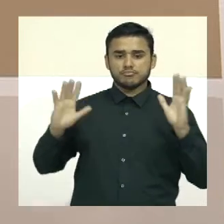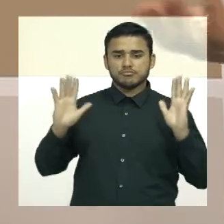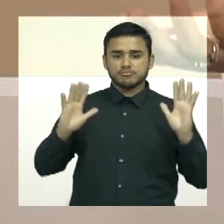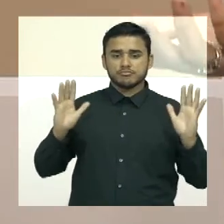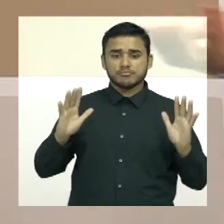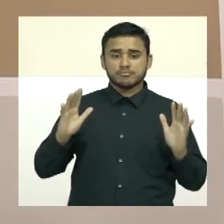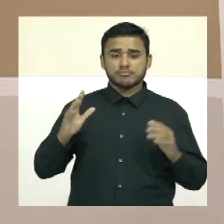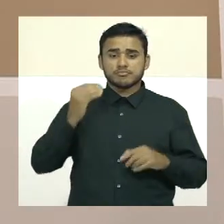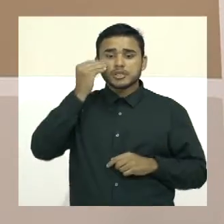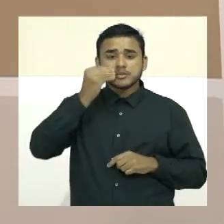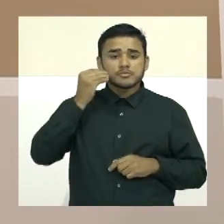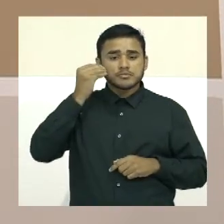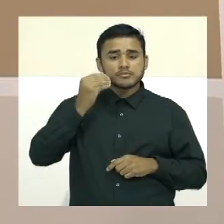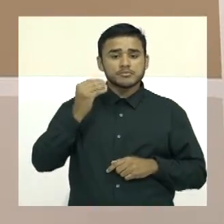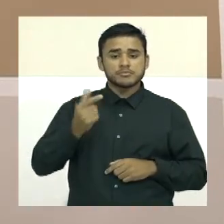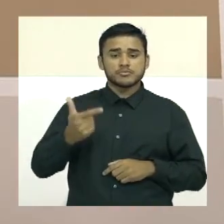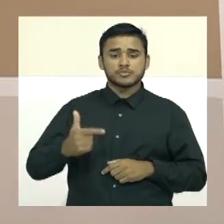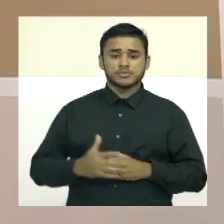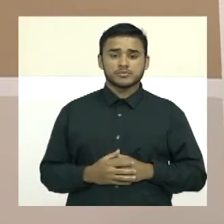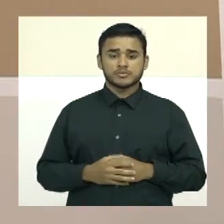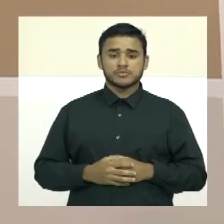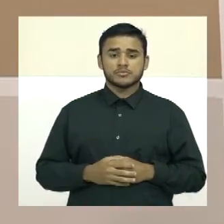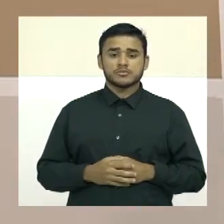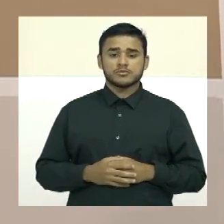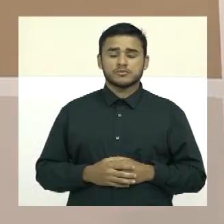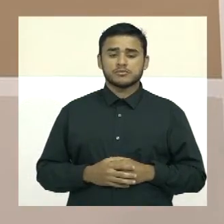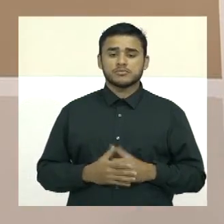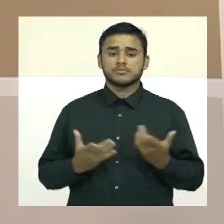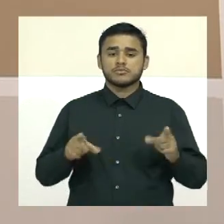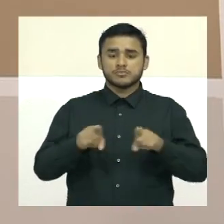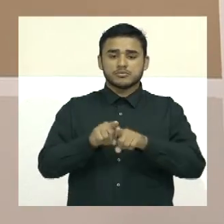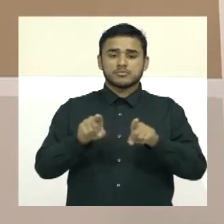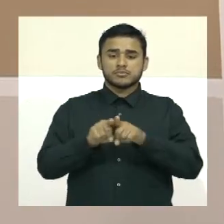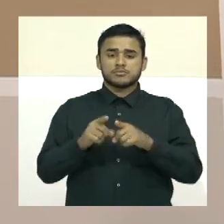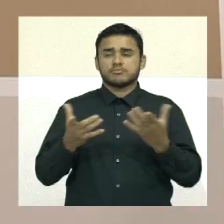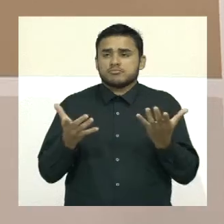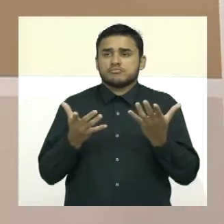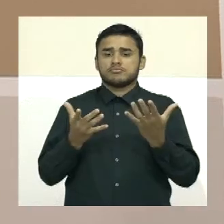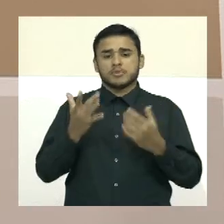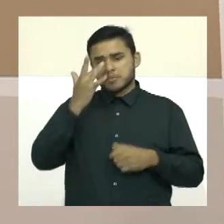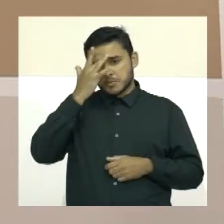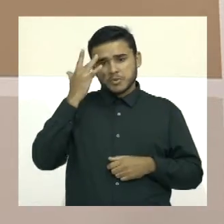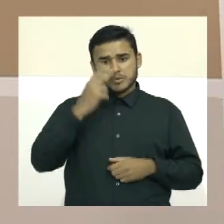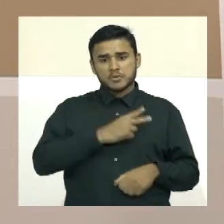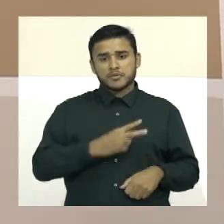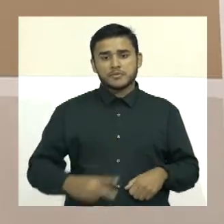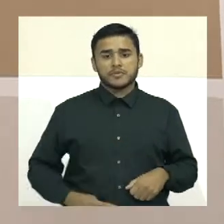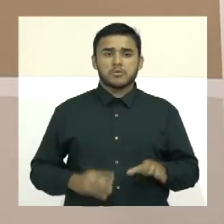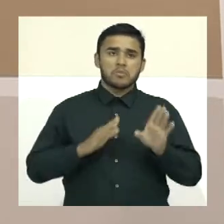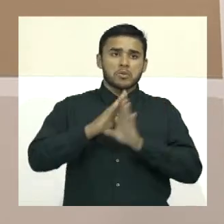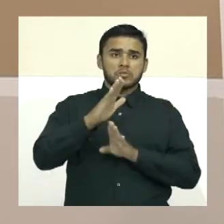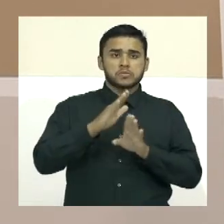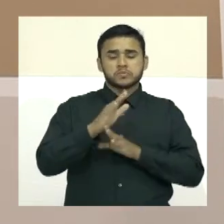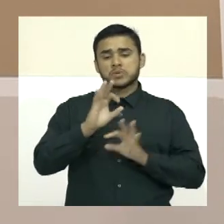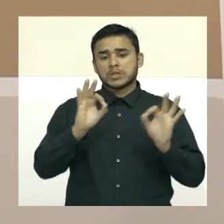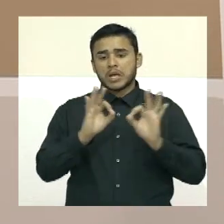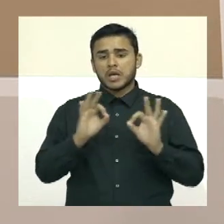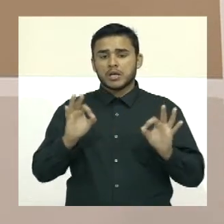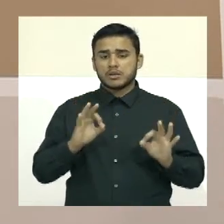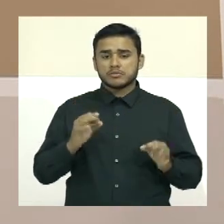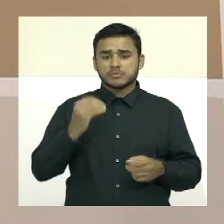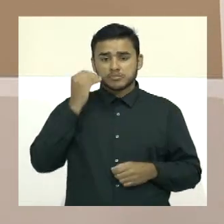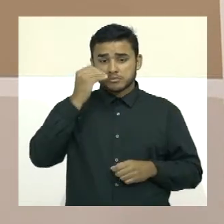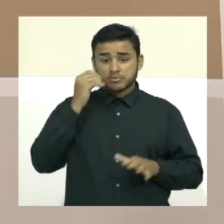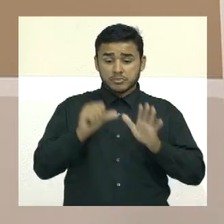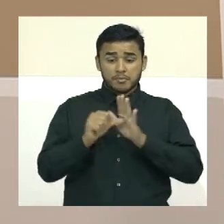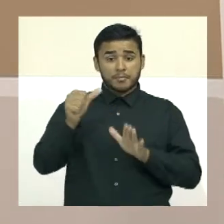não tive nem a boa oportunidade de assessorar o mandato, né, eletivo de algum deputado ou vereador. É a minha